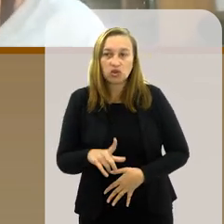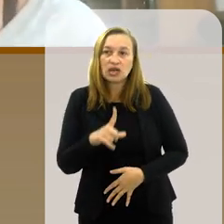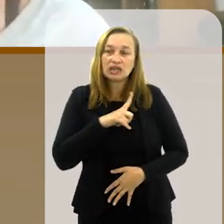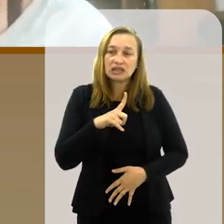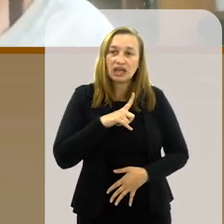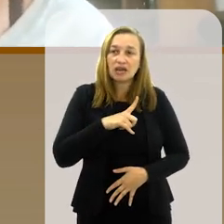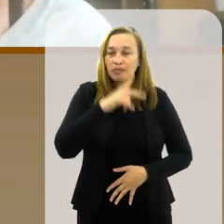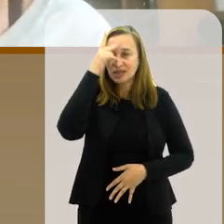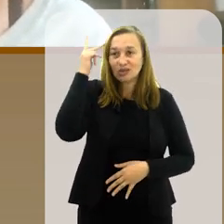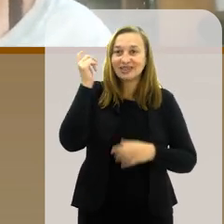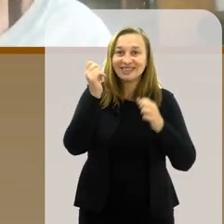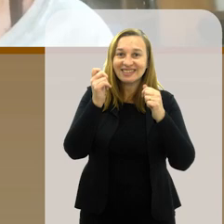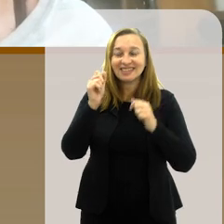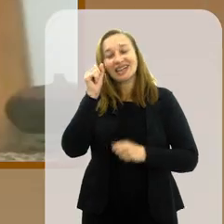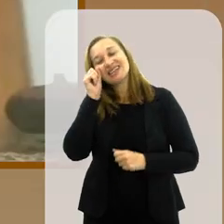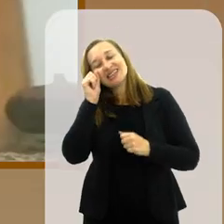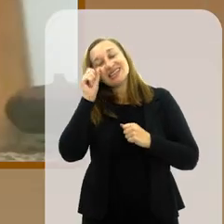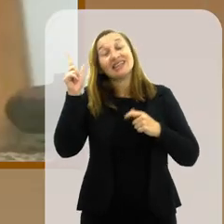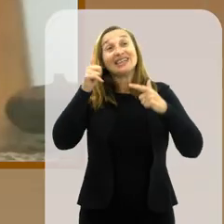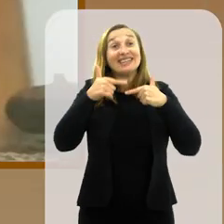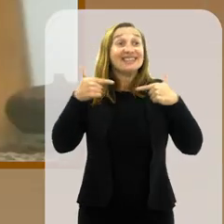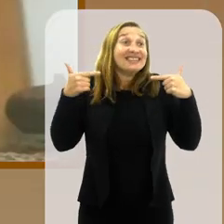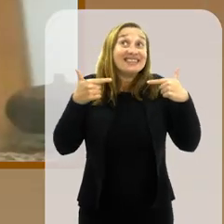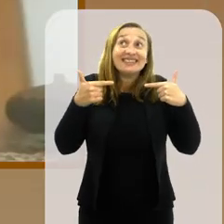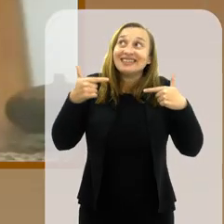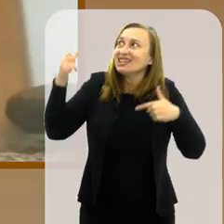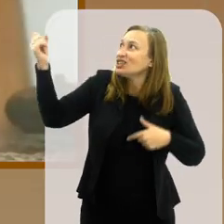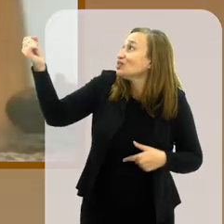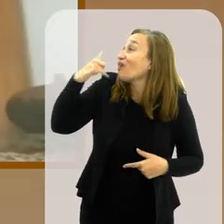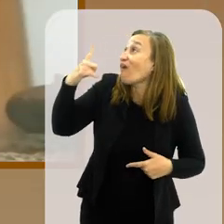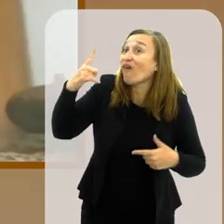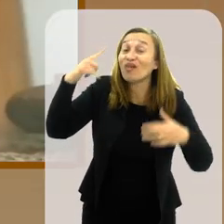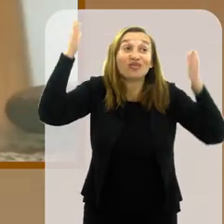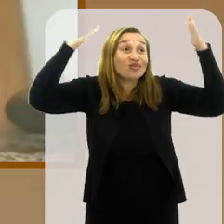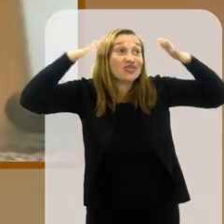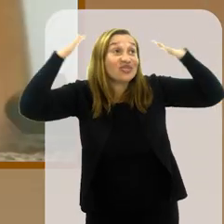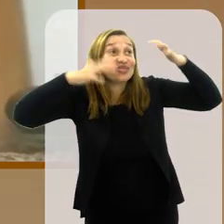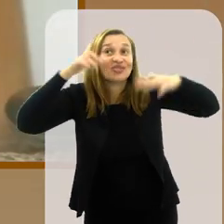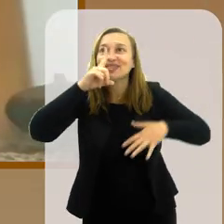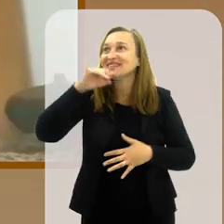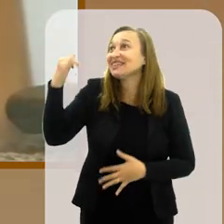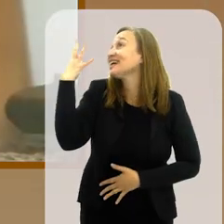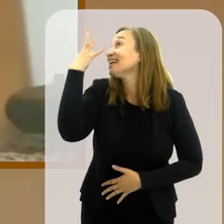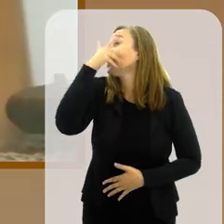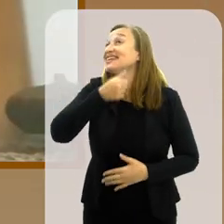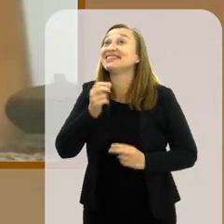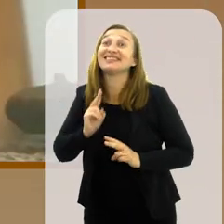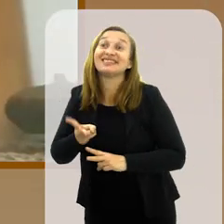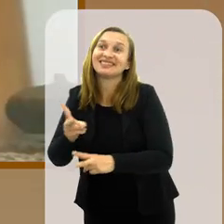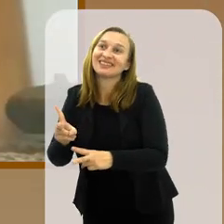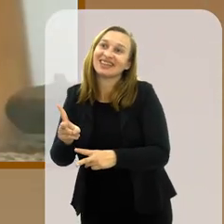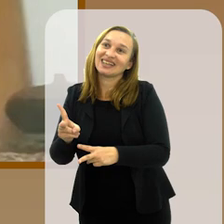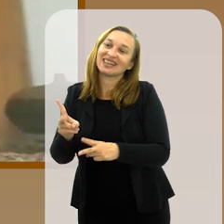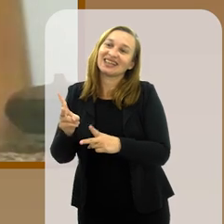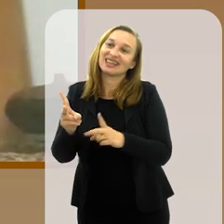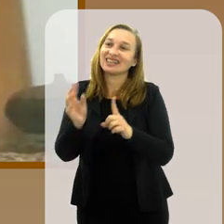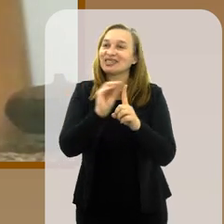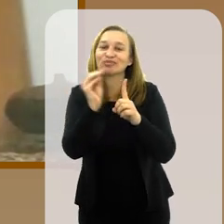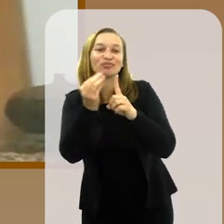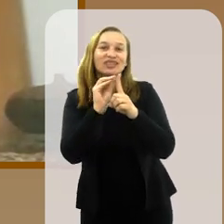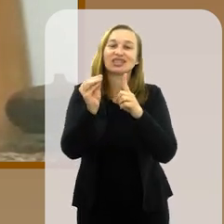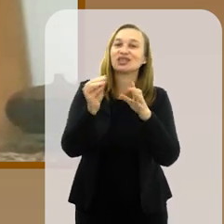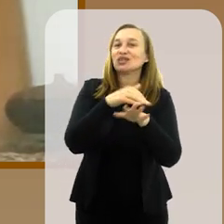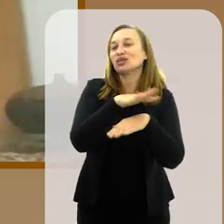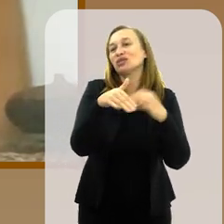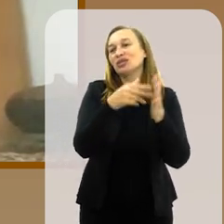Tem gente que é assado, já levanta sorrindo, se faz sol ou se faz chuva, o dia está sempre lindo